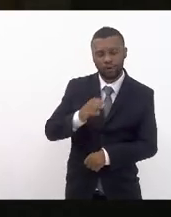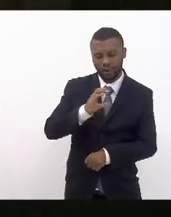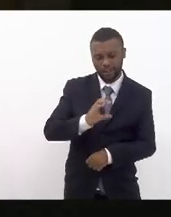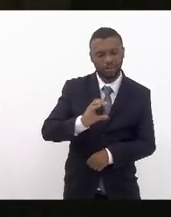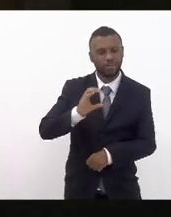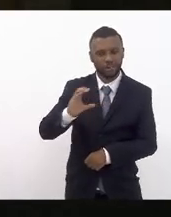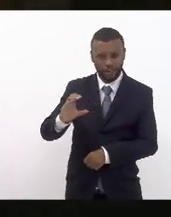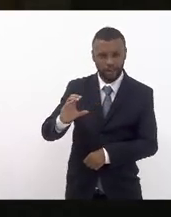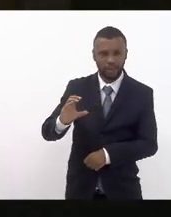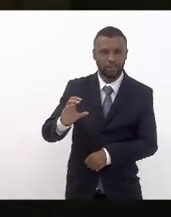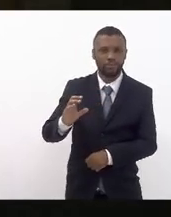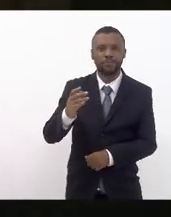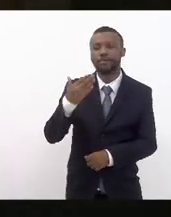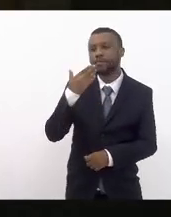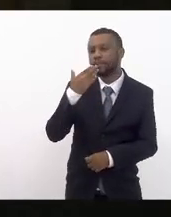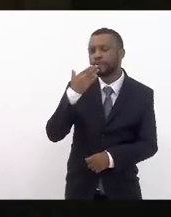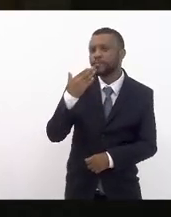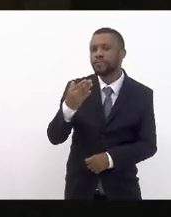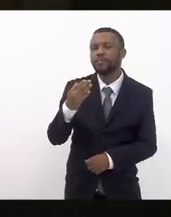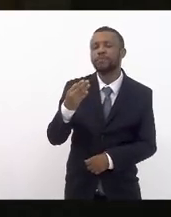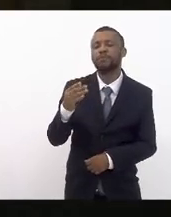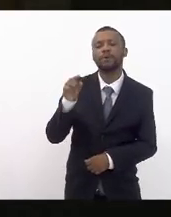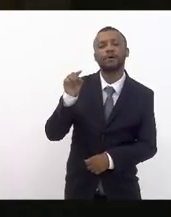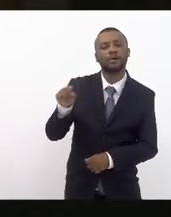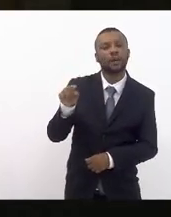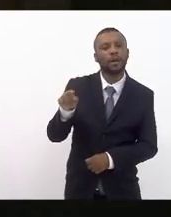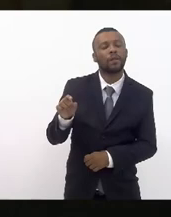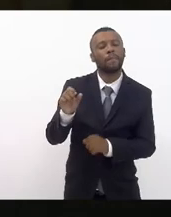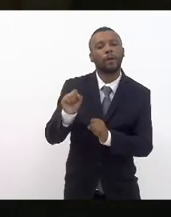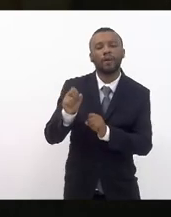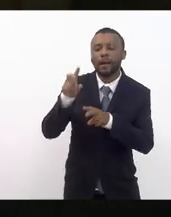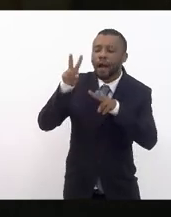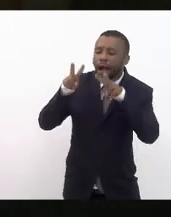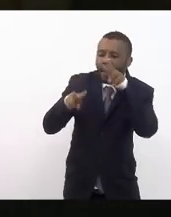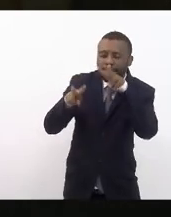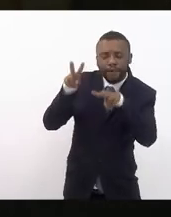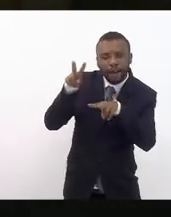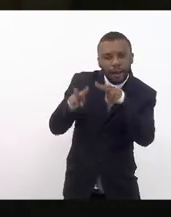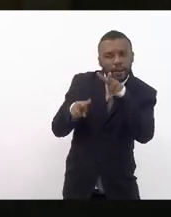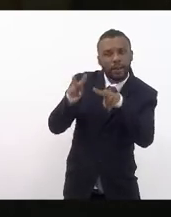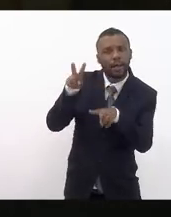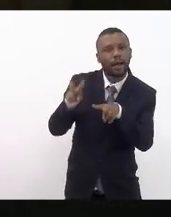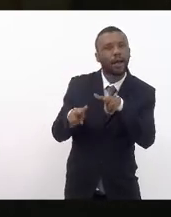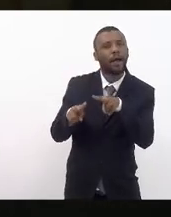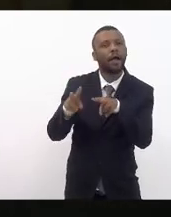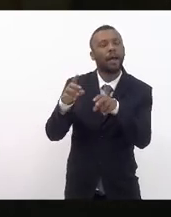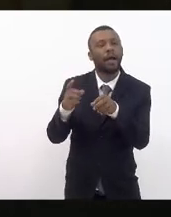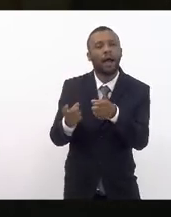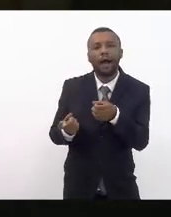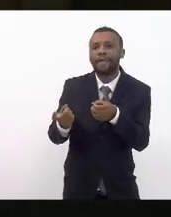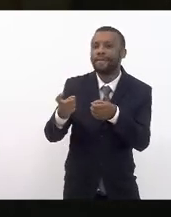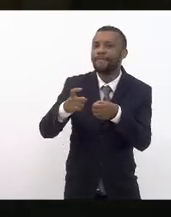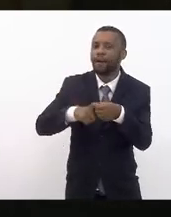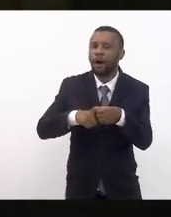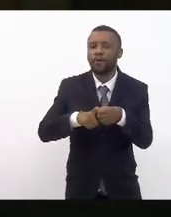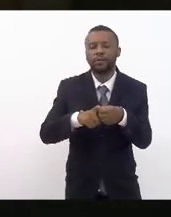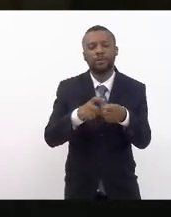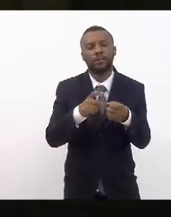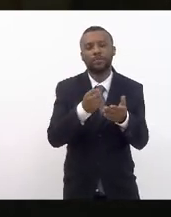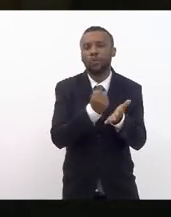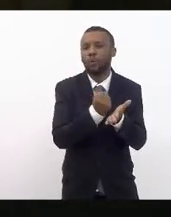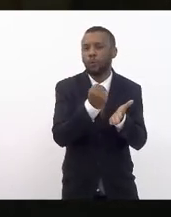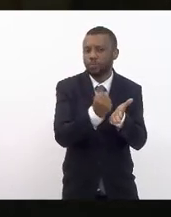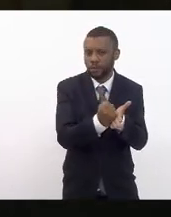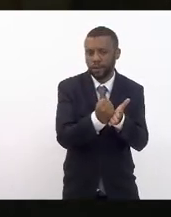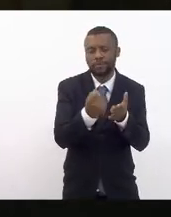Castro para que ele possa avaliar a retomada de um convênio que